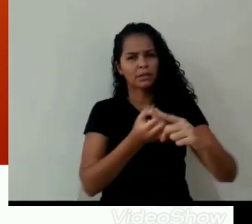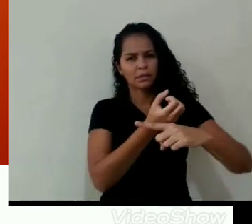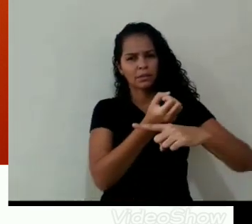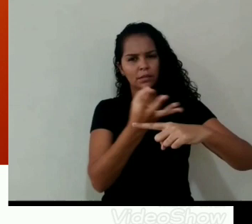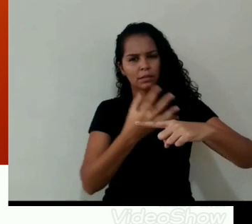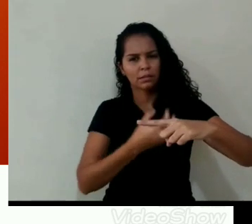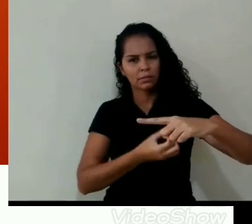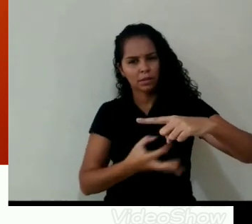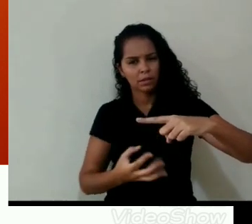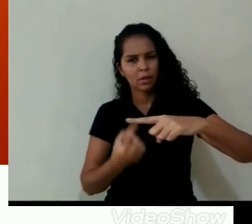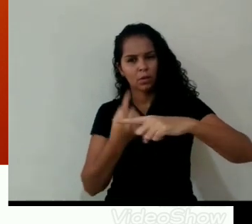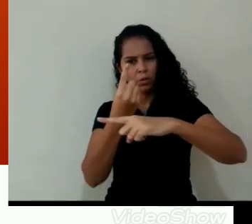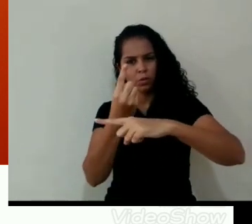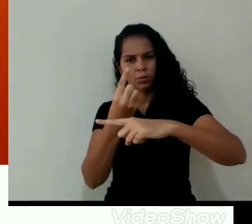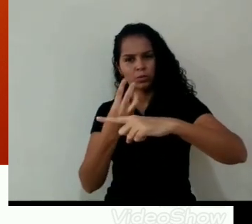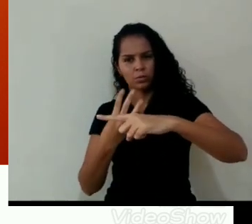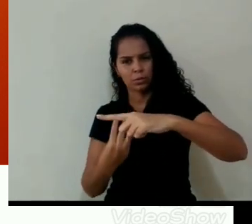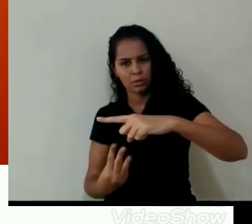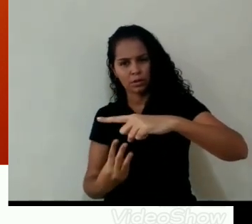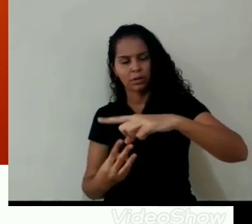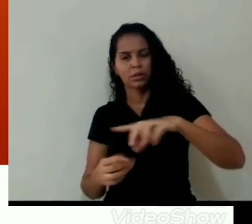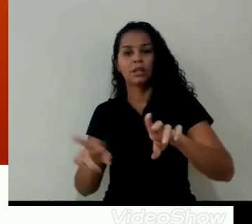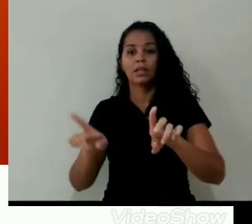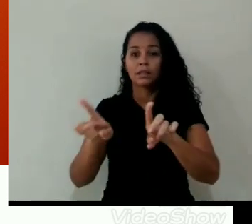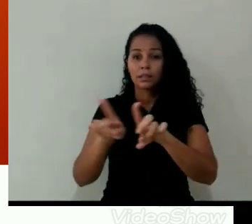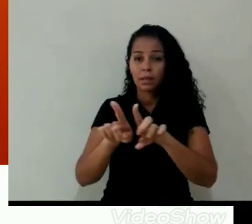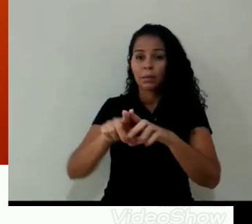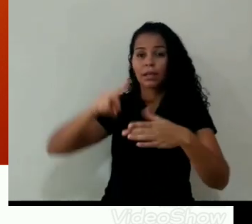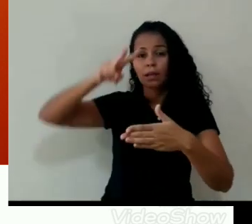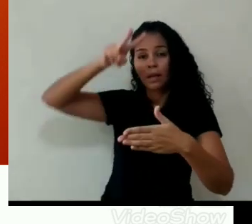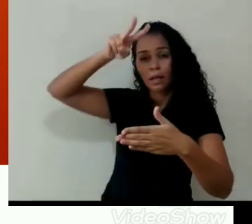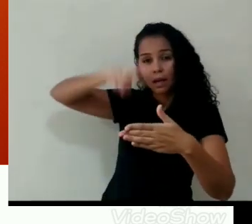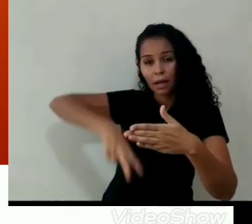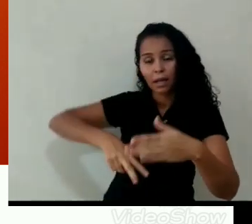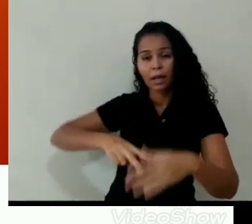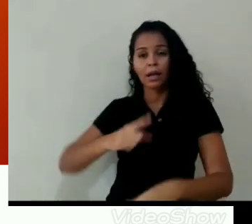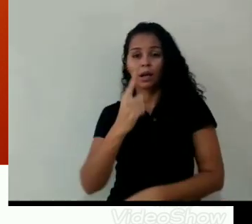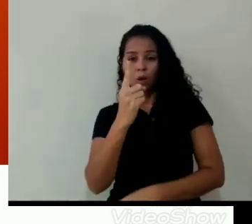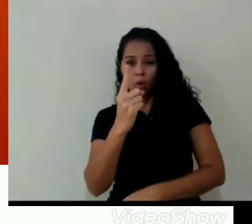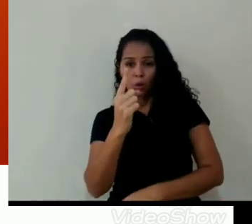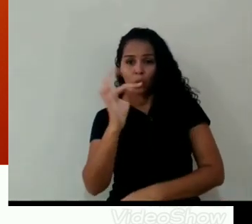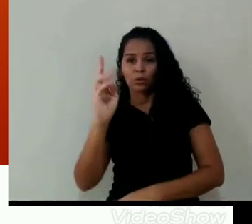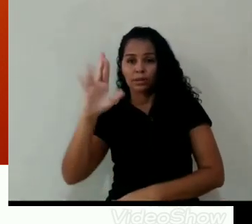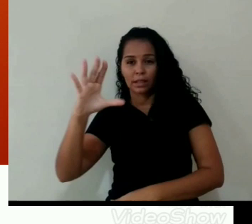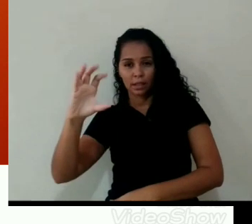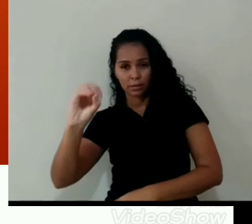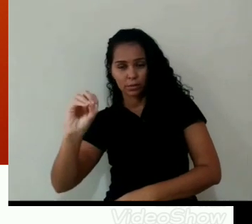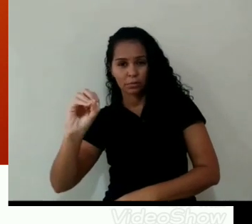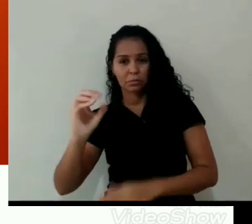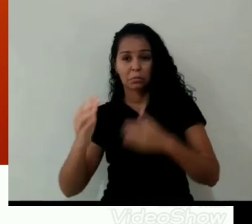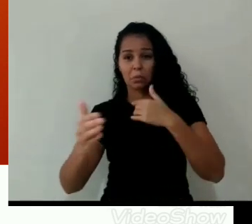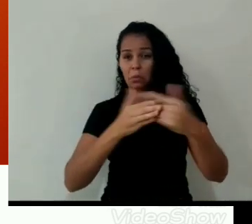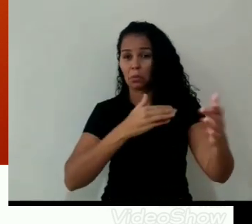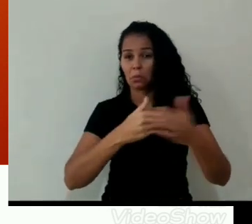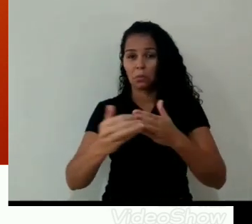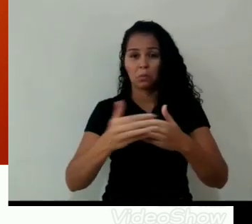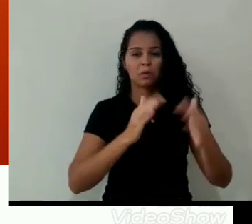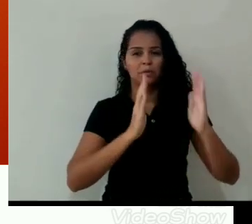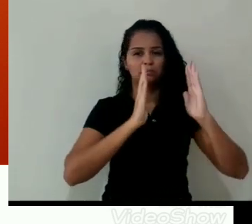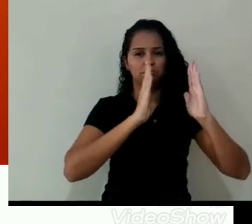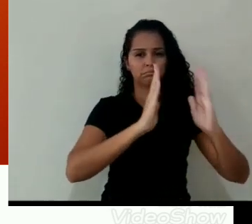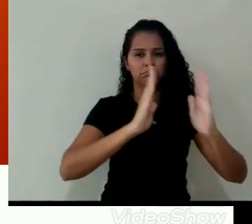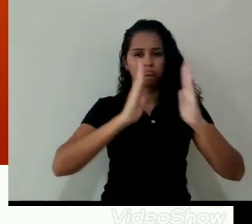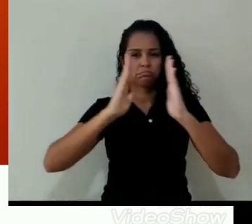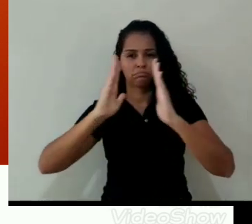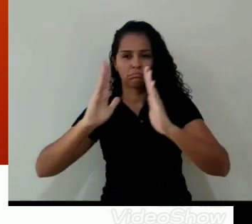fração, 1/3, que também se lê 1/3. Qualquer uma dessas 3 partes é representada pela